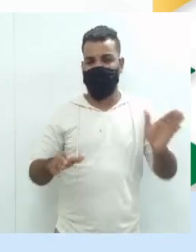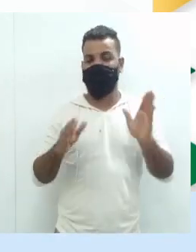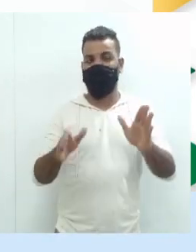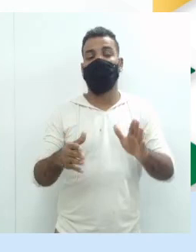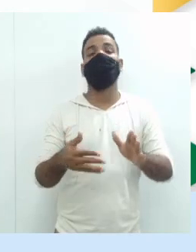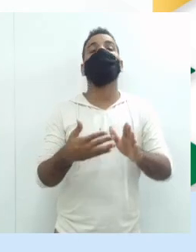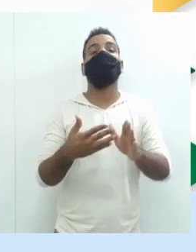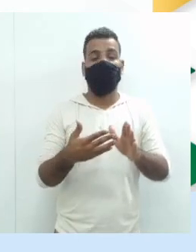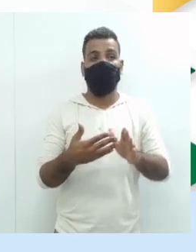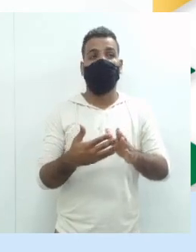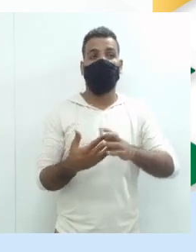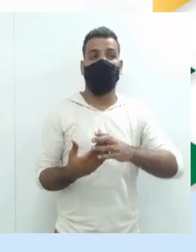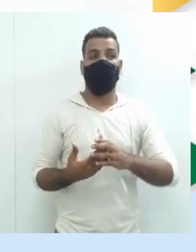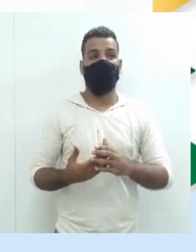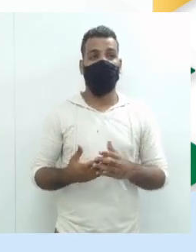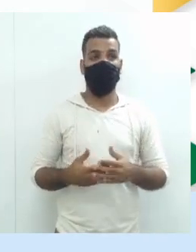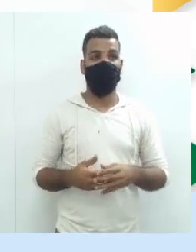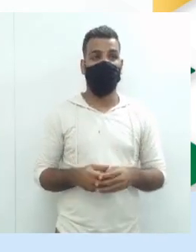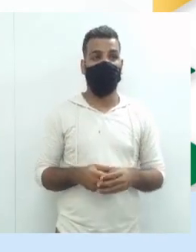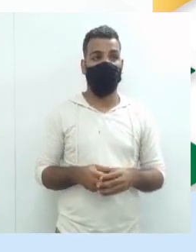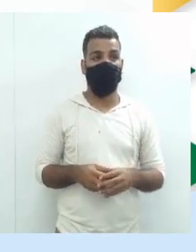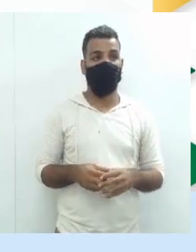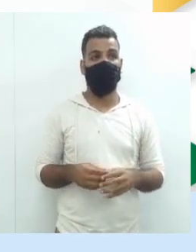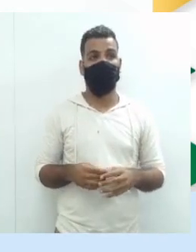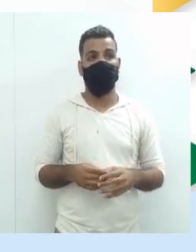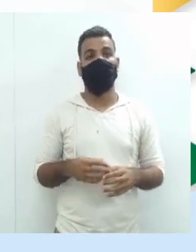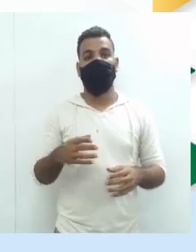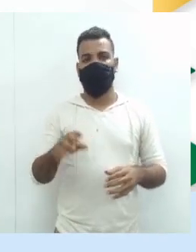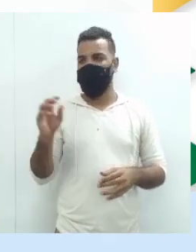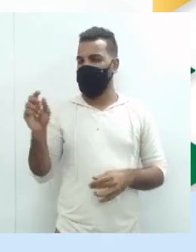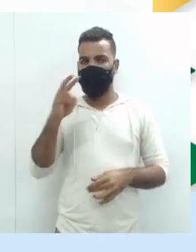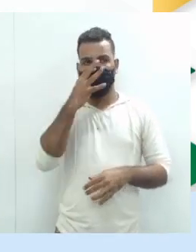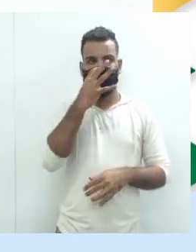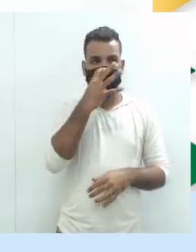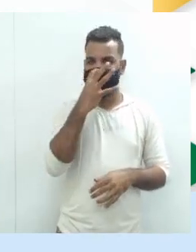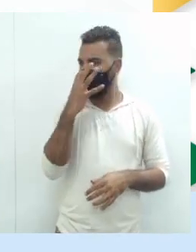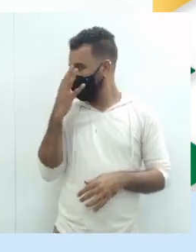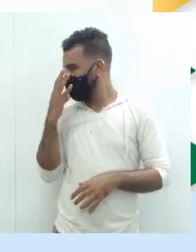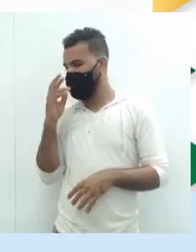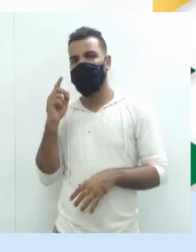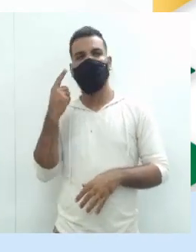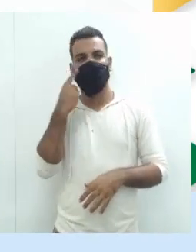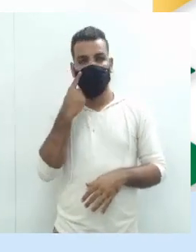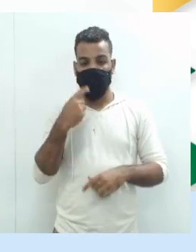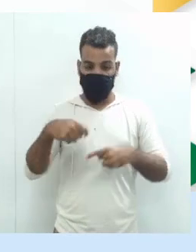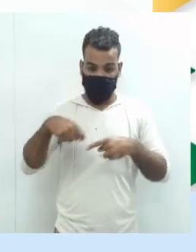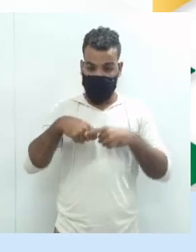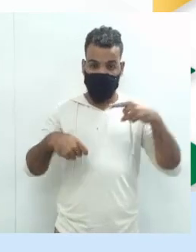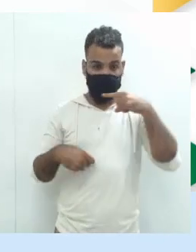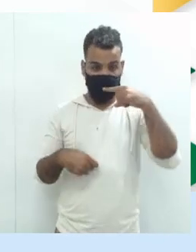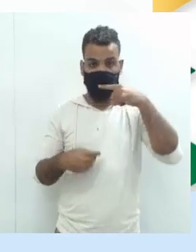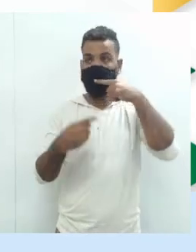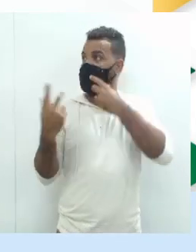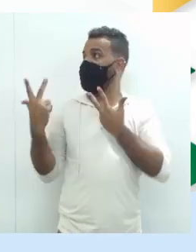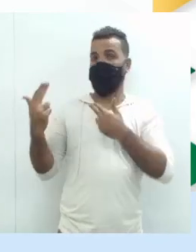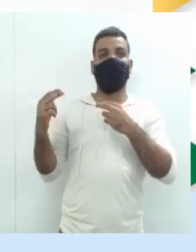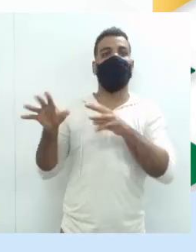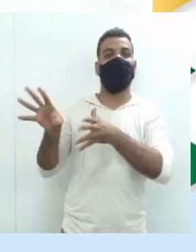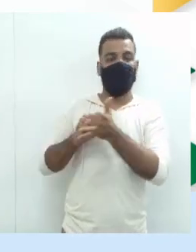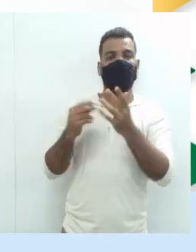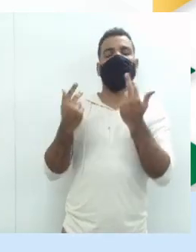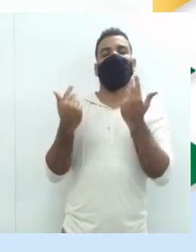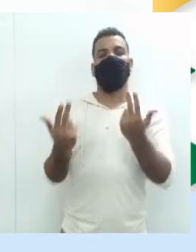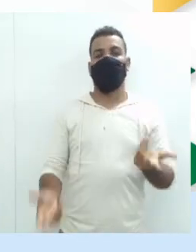mostrando mais ou menos assim, ó. Ela mais ou menos está colocando na cabeça do público que se você utilizar o produto, você também vai ficar com um